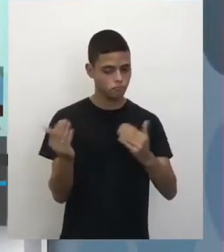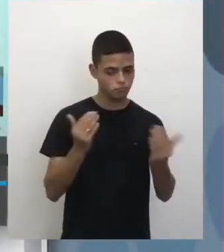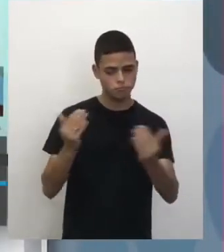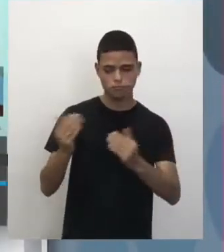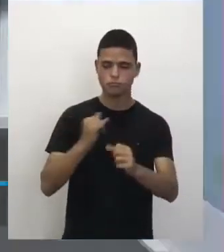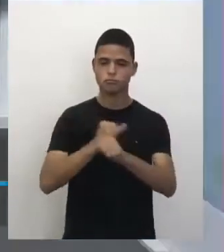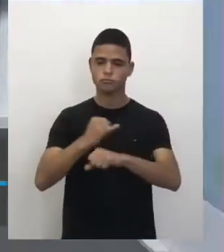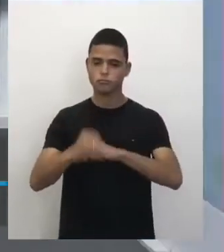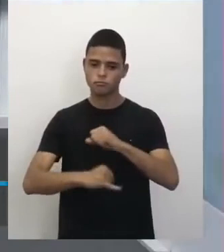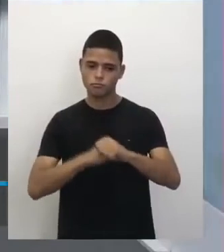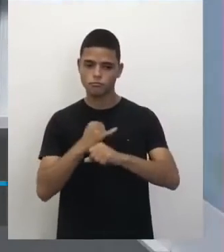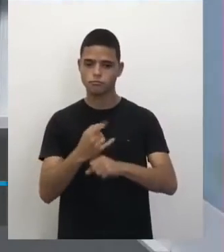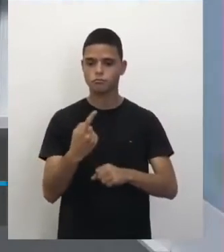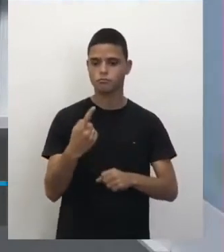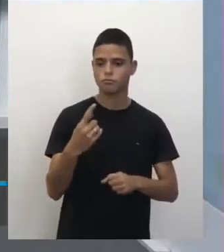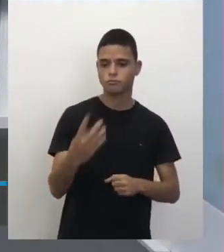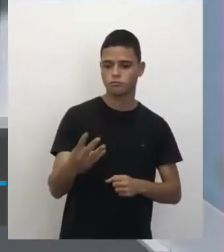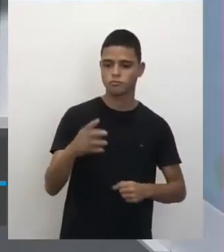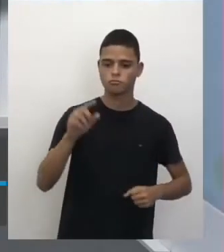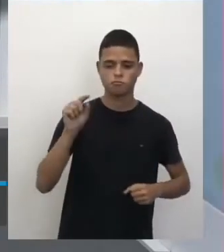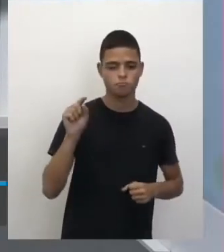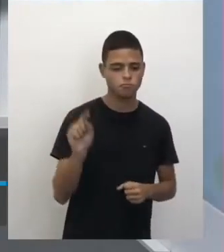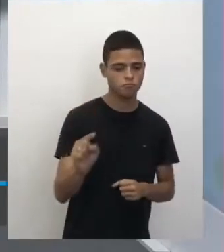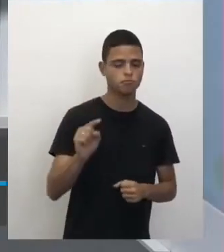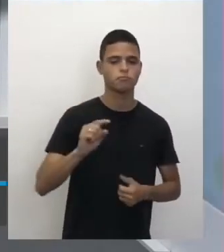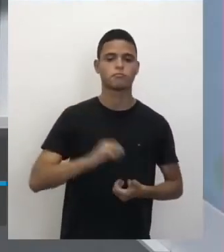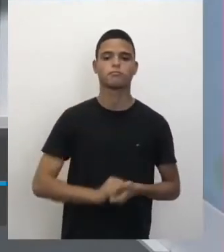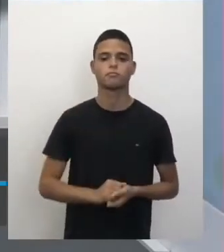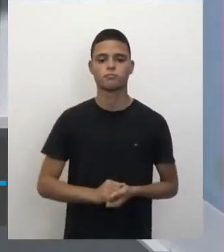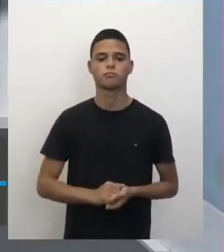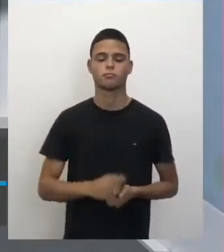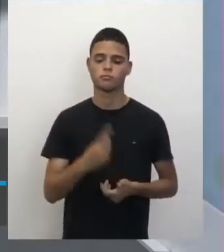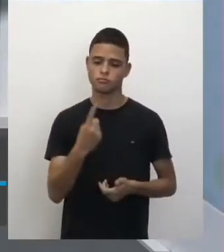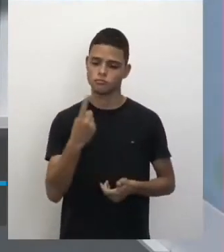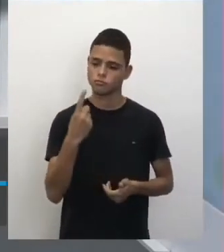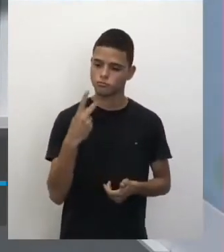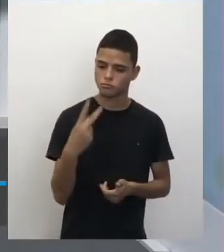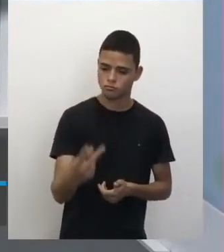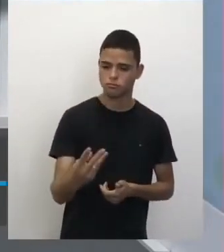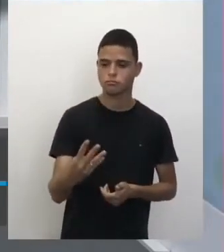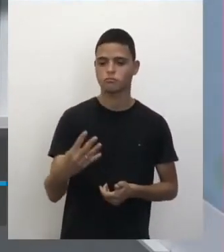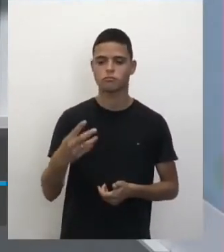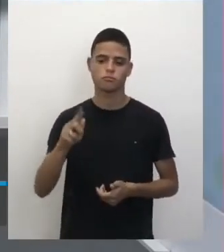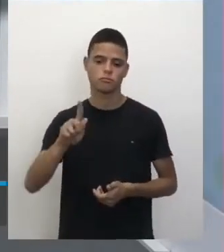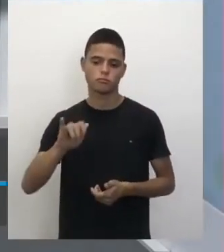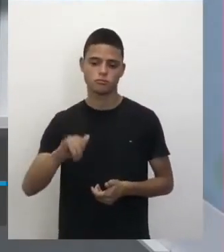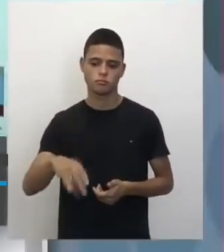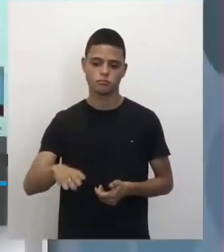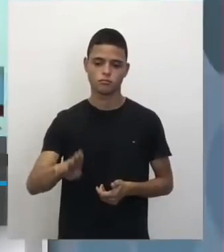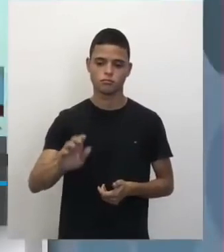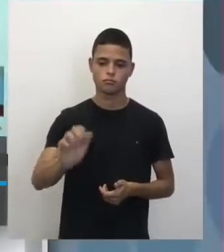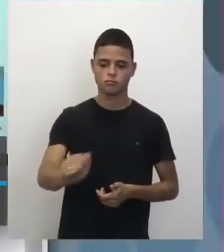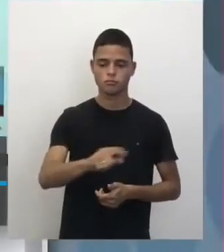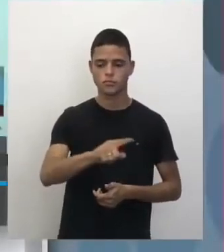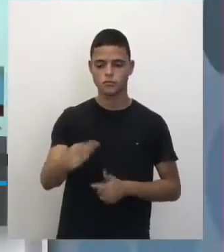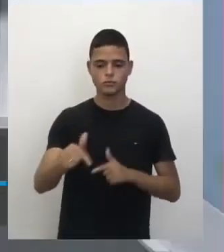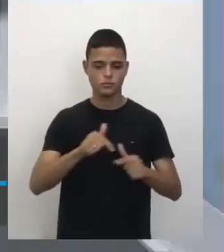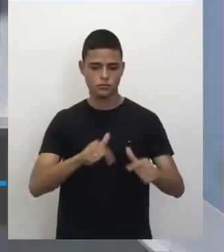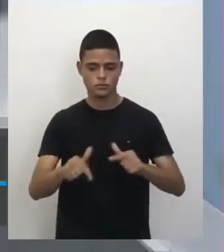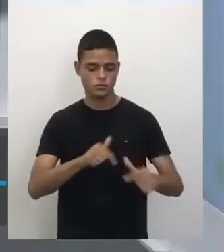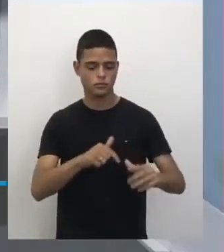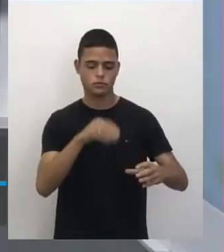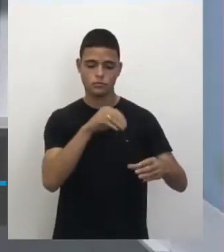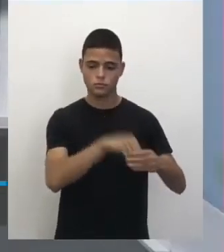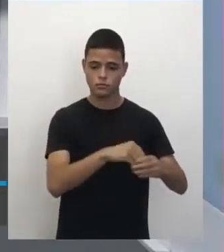falou aqui, né? Dos 14 mil mega ou dos 14 gigawatts de potência. Ok? Vai ficar esse trabalho de casa aí. Só lembrando, Fábio,